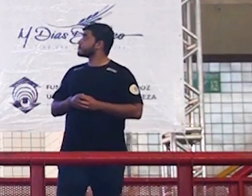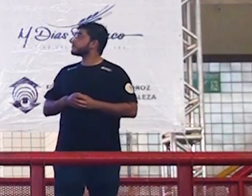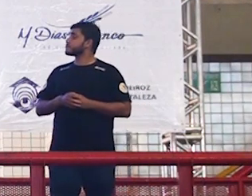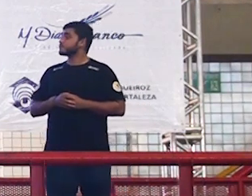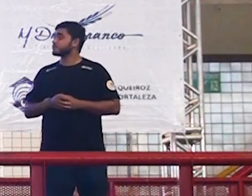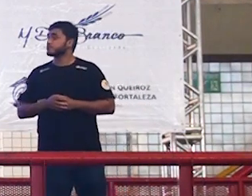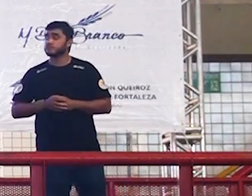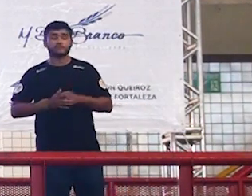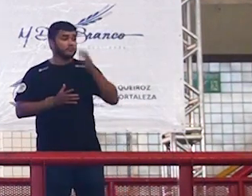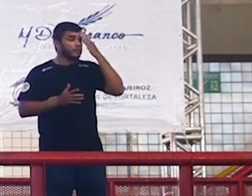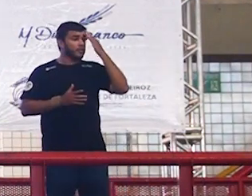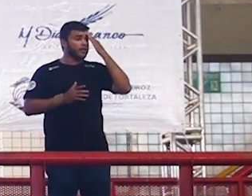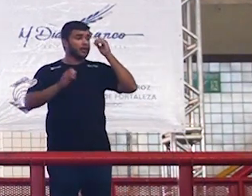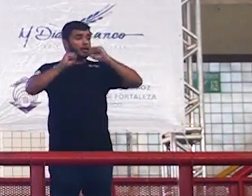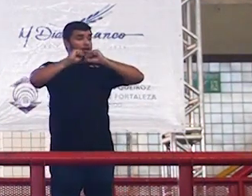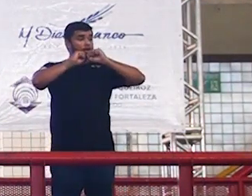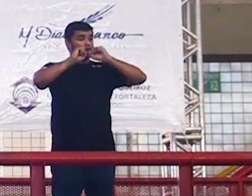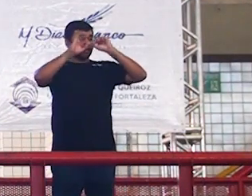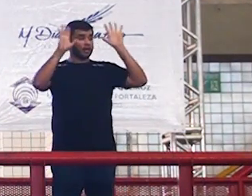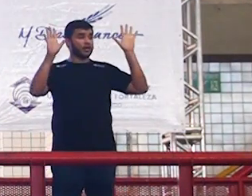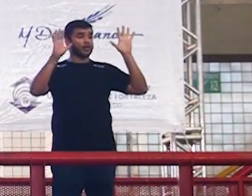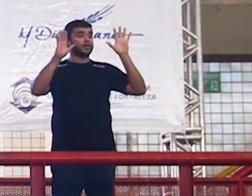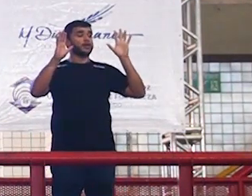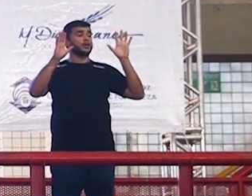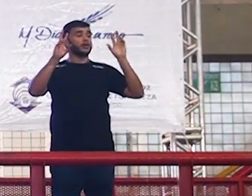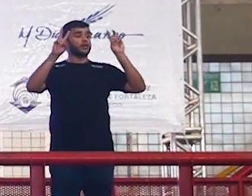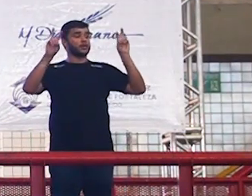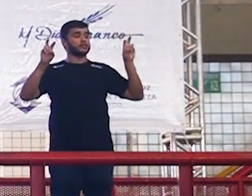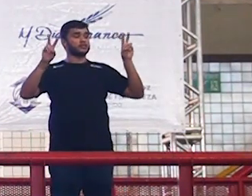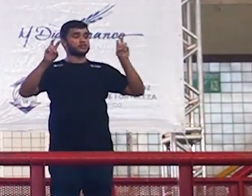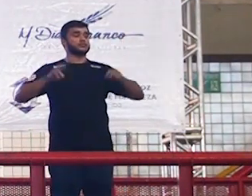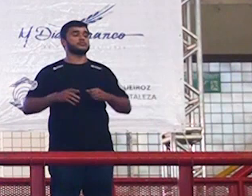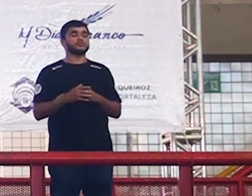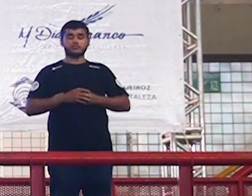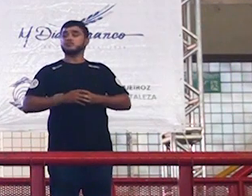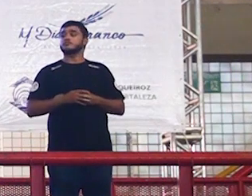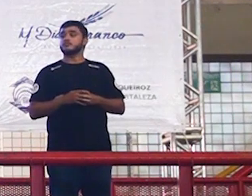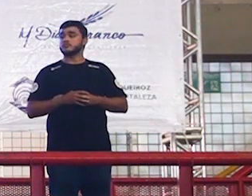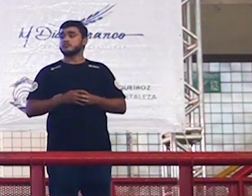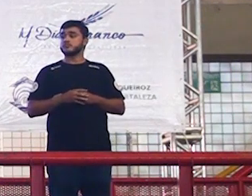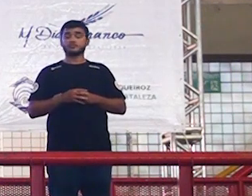Aquele negócio que a gente disse no começo da aula, que está anotado aí no teu papelzinho, ó. Entender o assunto.